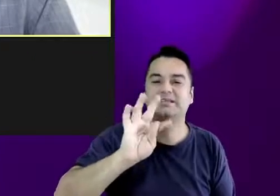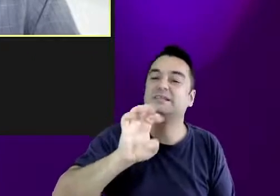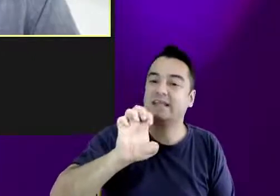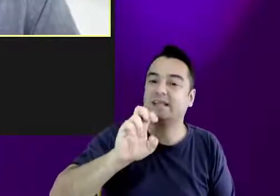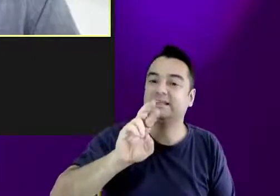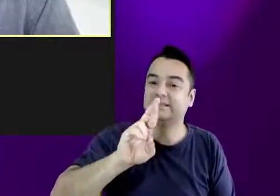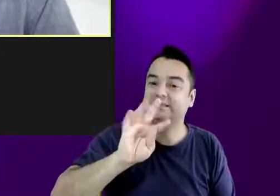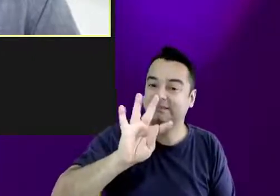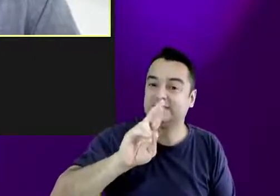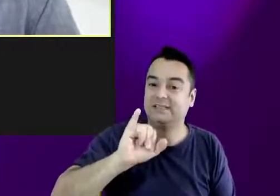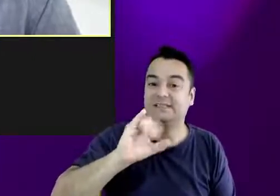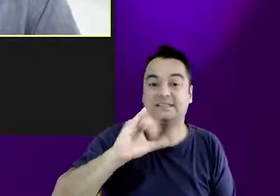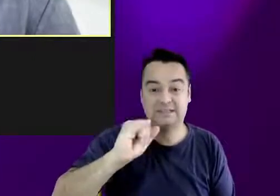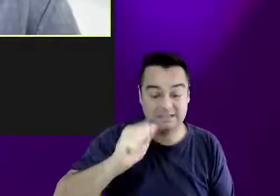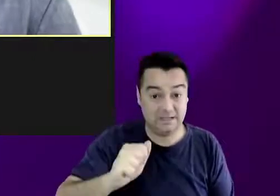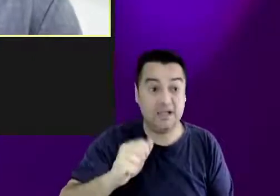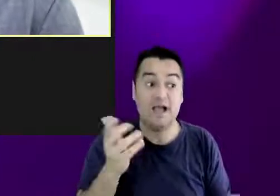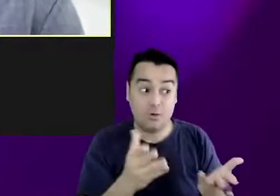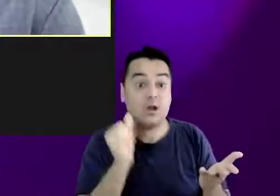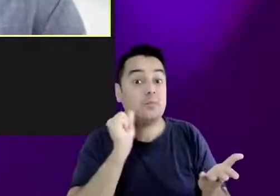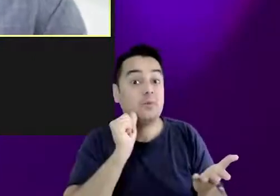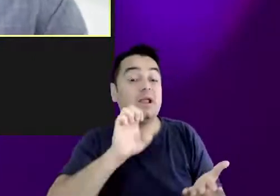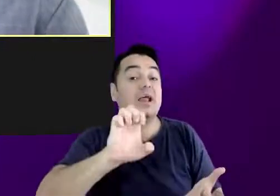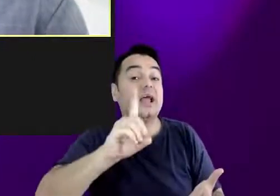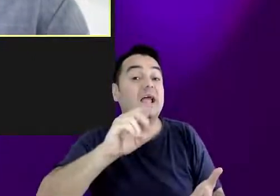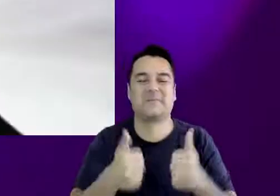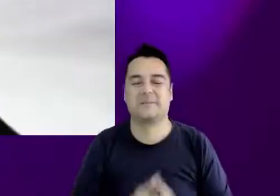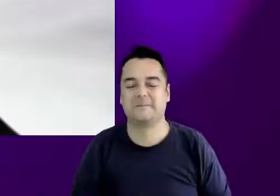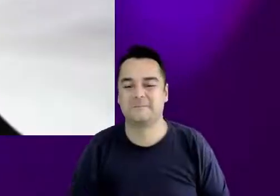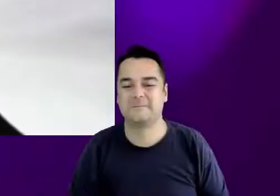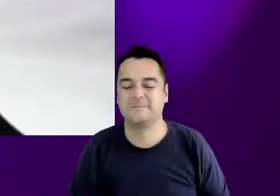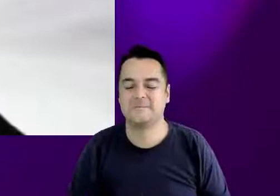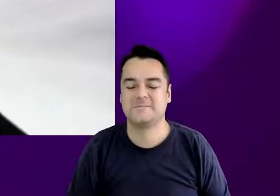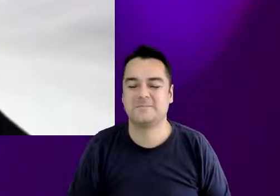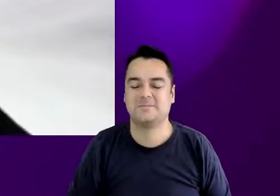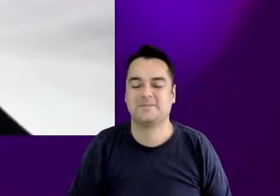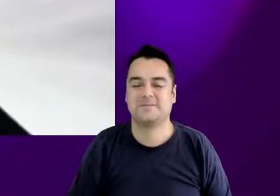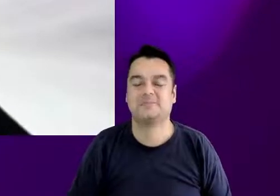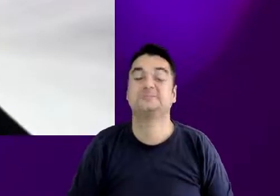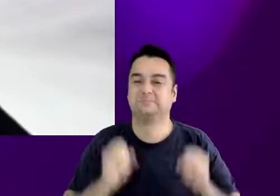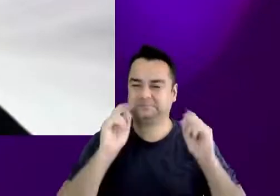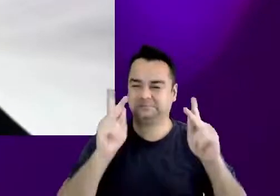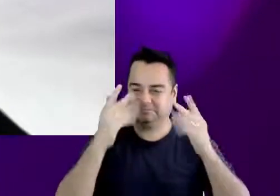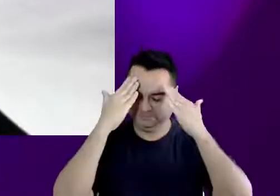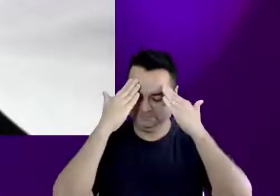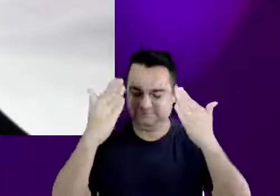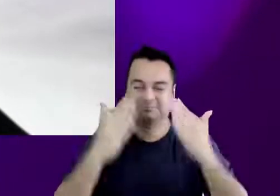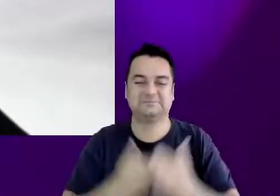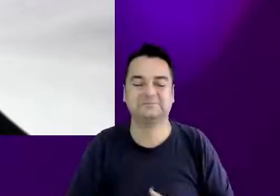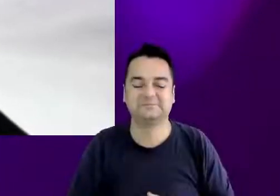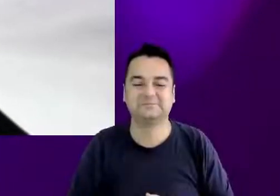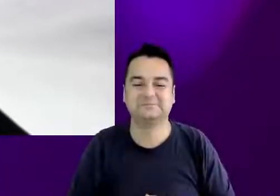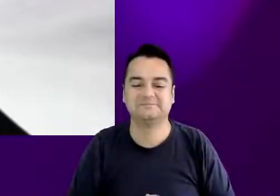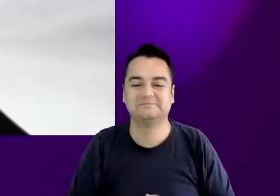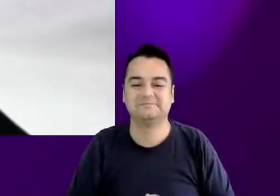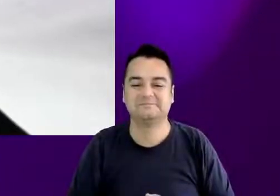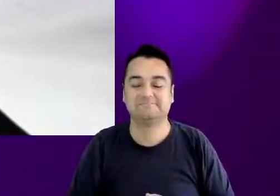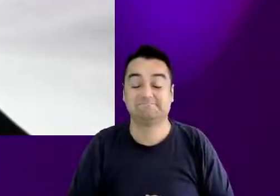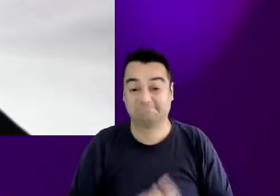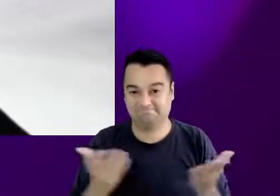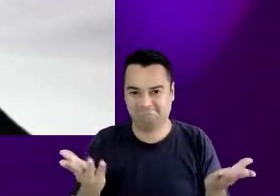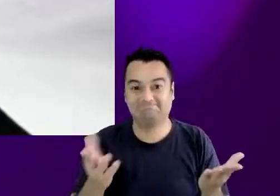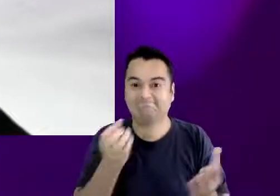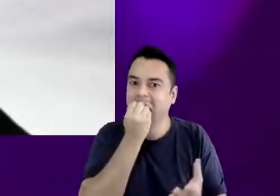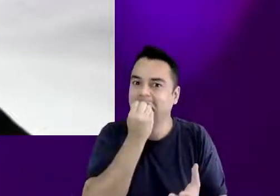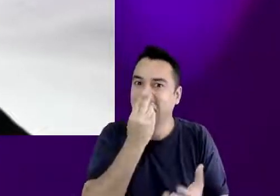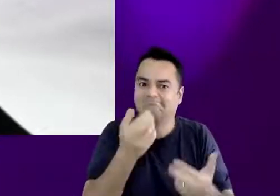que vai apresentar nosso próximo speaker. Obrigado. Ok, obrigada. Como está sendo rico, né? Já